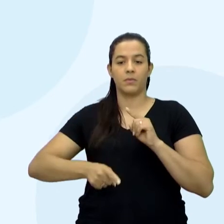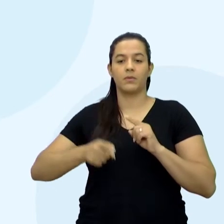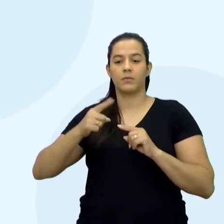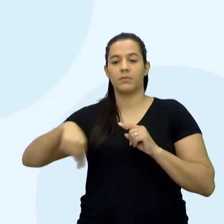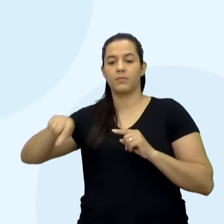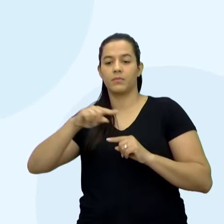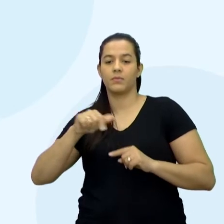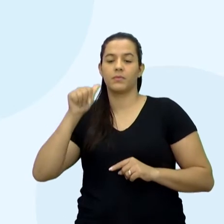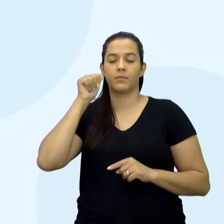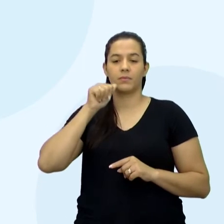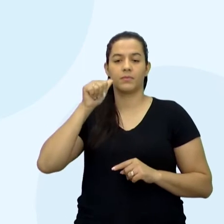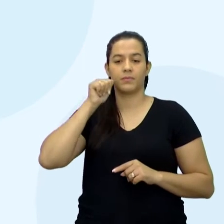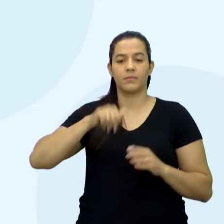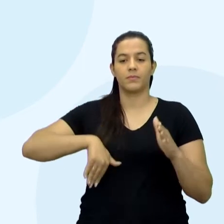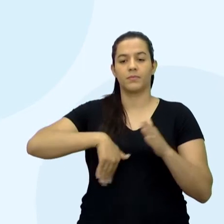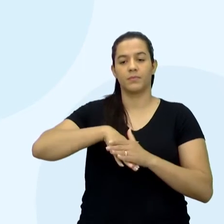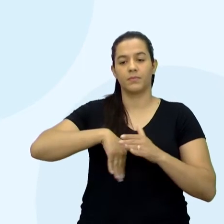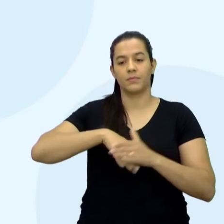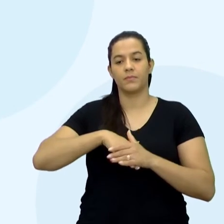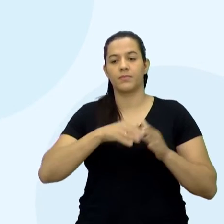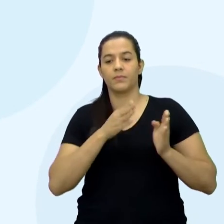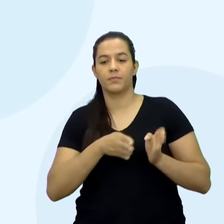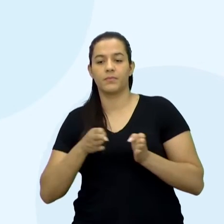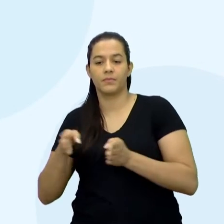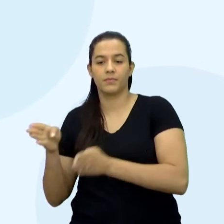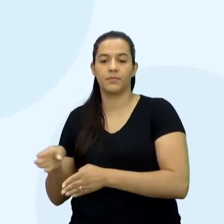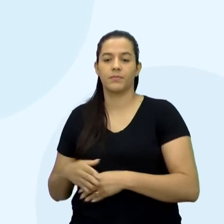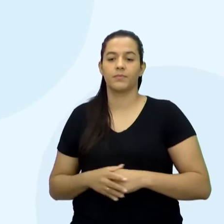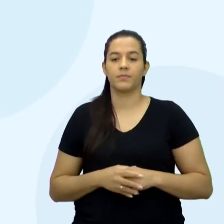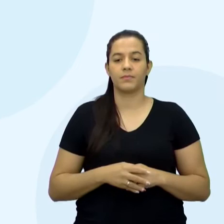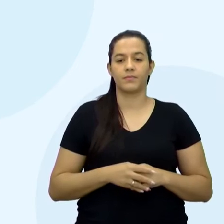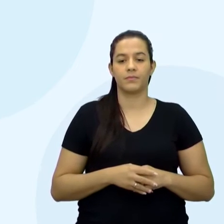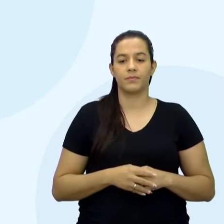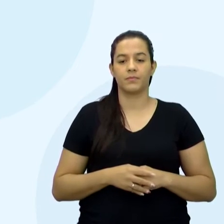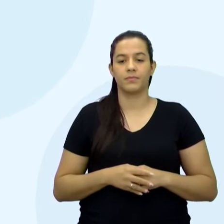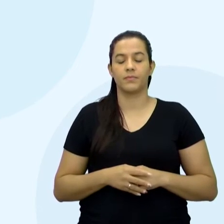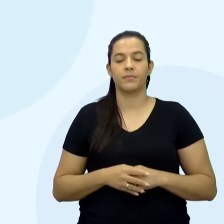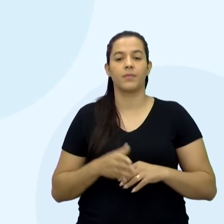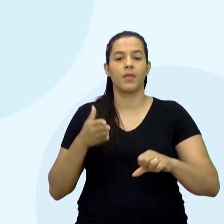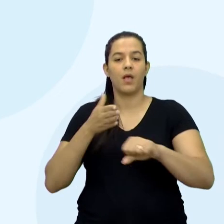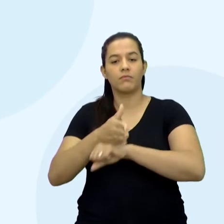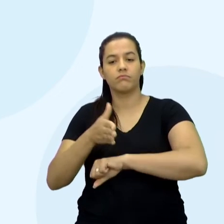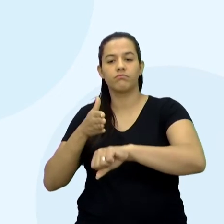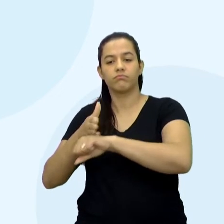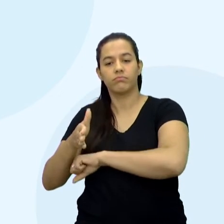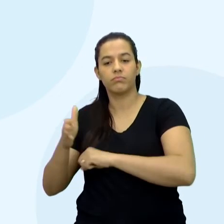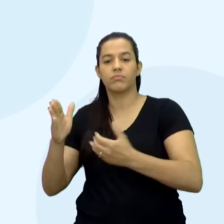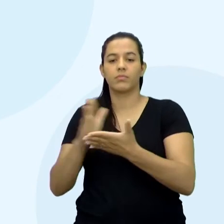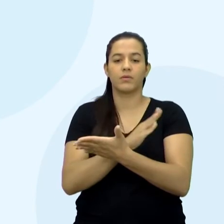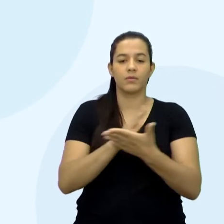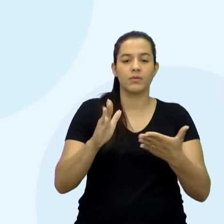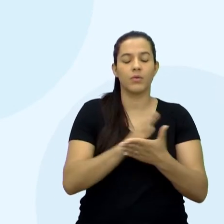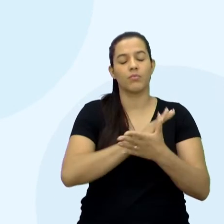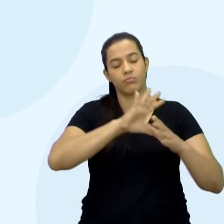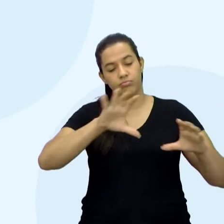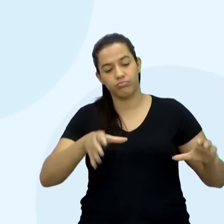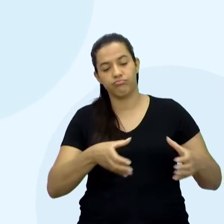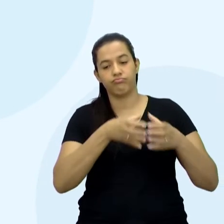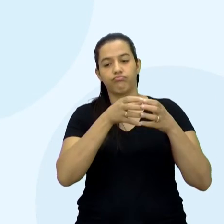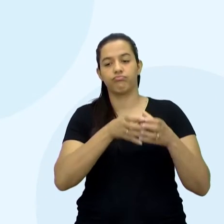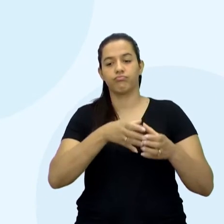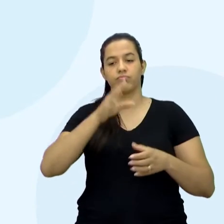E aí fala ordem e organização. As intervenções exigidas pelas massas